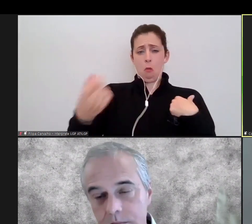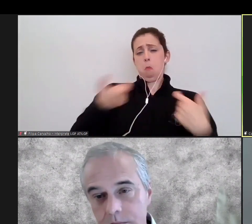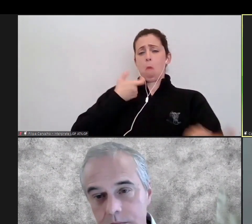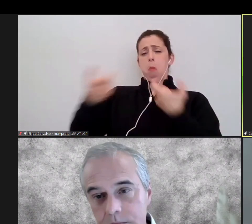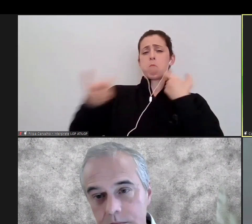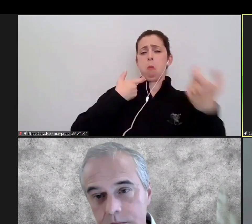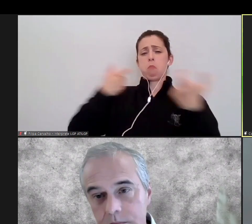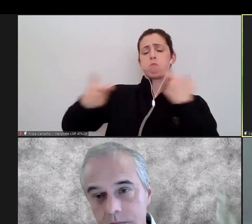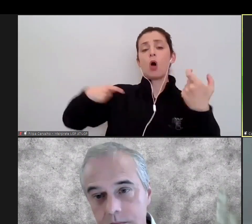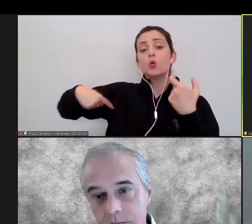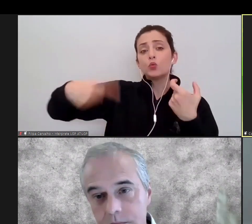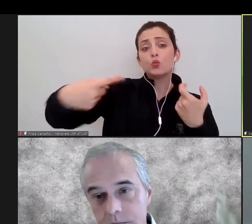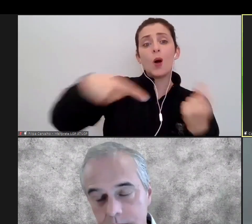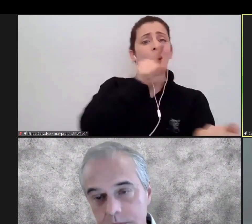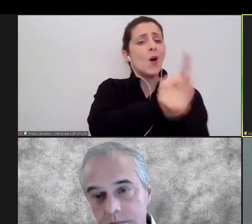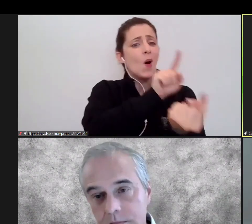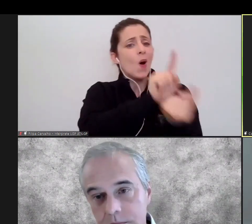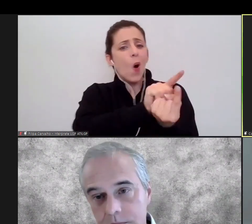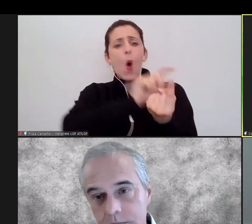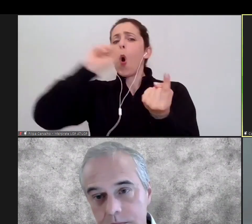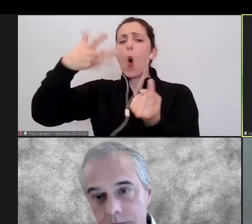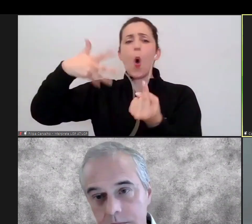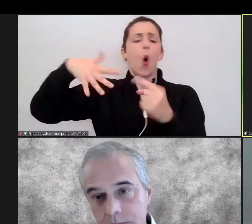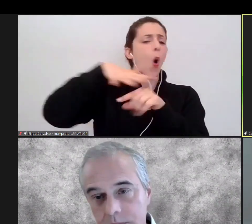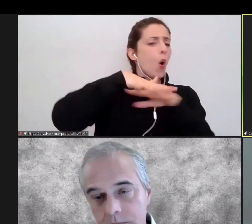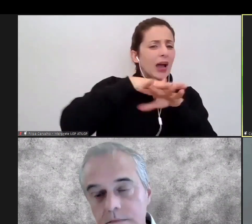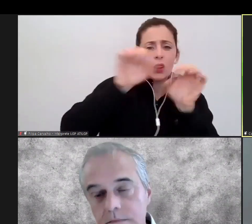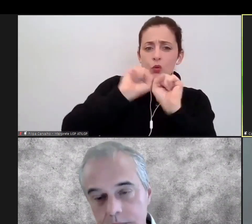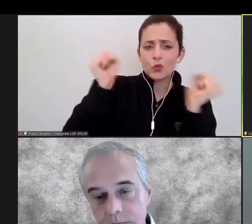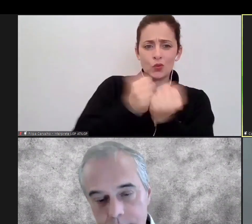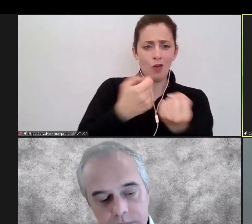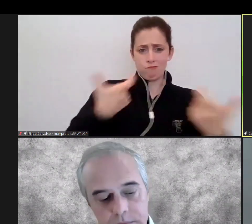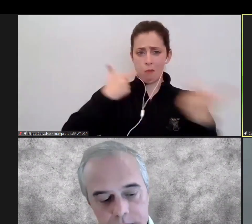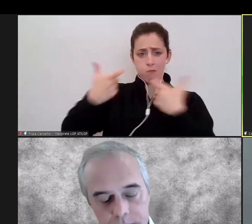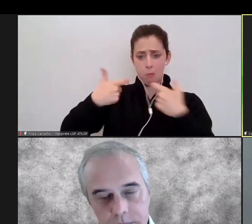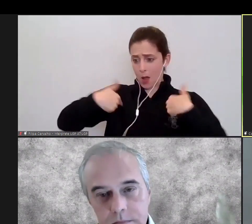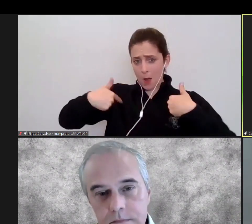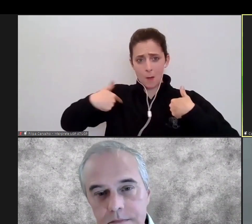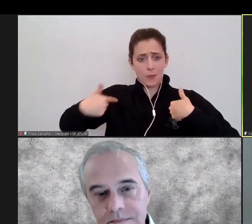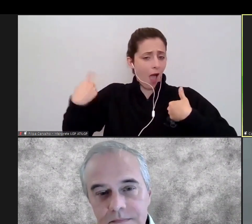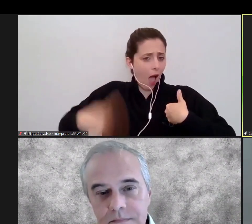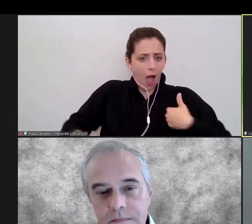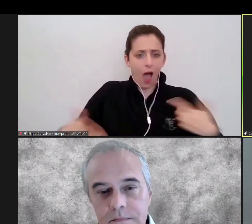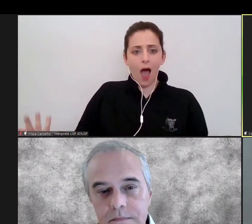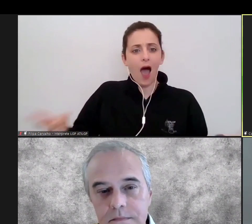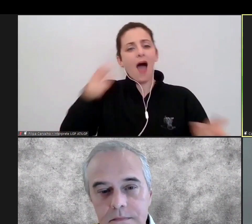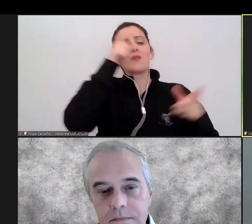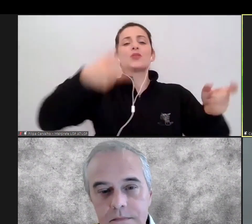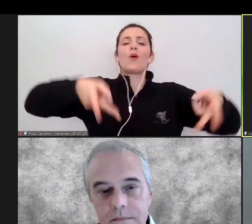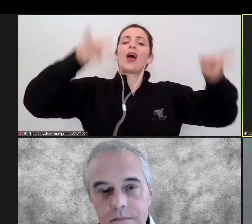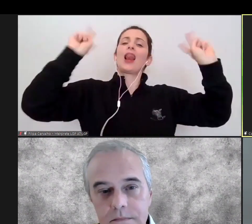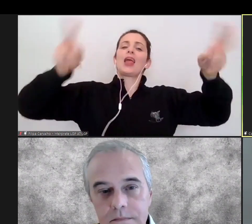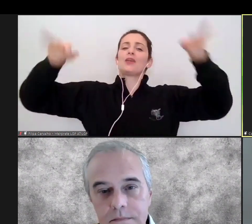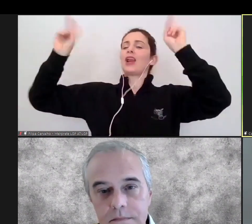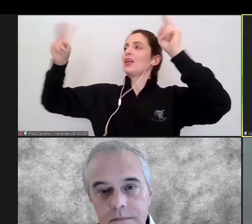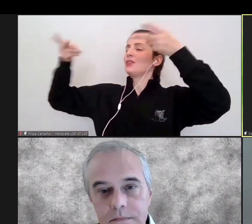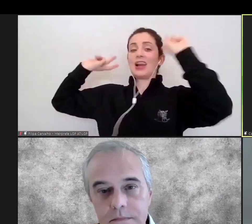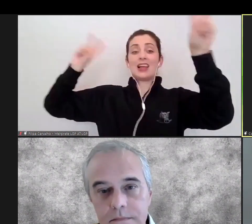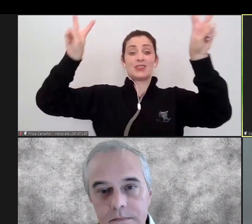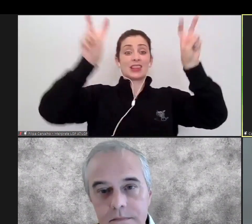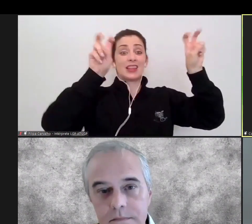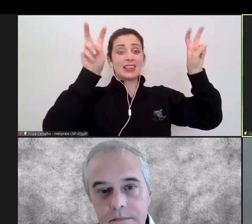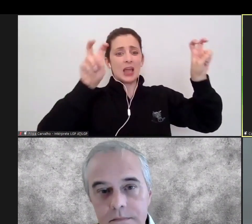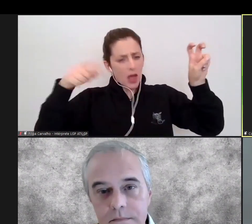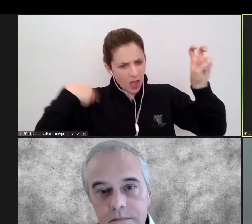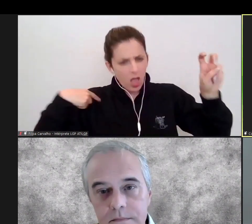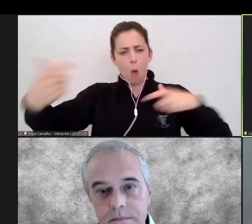forma presencial, seja de forma, enfim, nas redes sociais, não é? Hoje em dia existe essa liberdade, eu sou muito à vontade para falar sobre este tema, eu sou constantemente